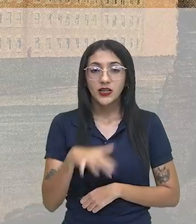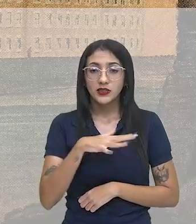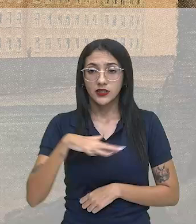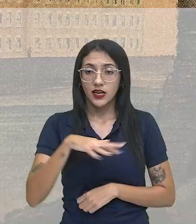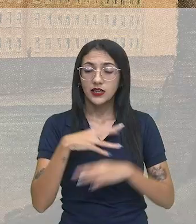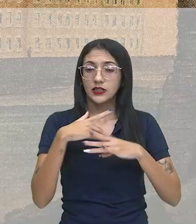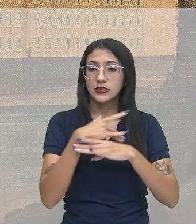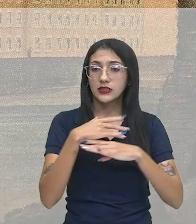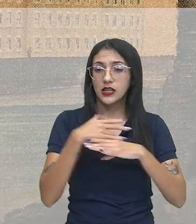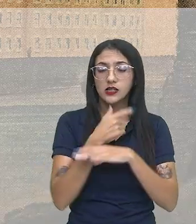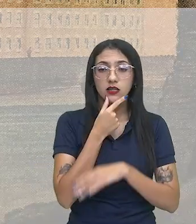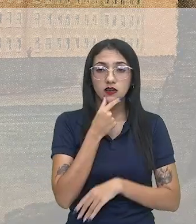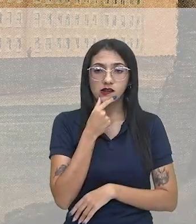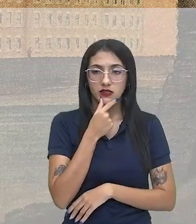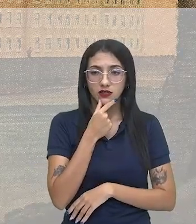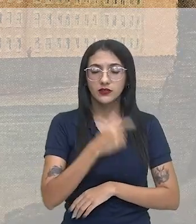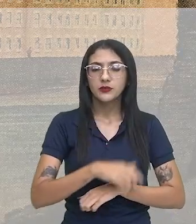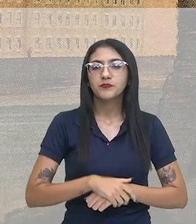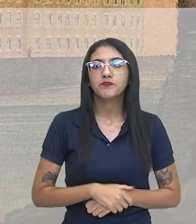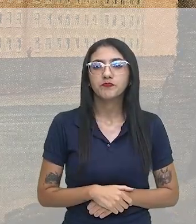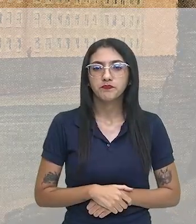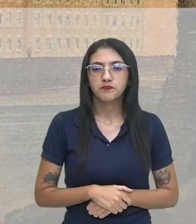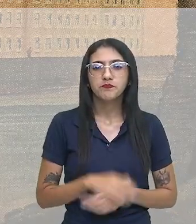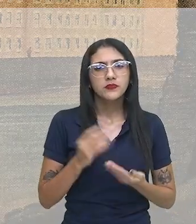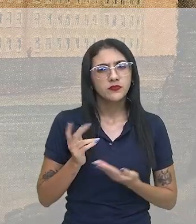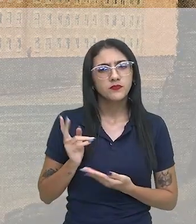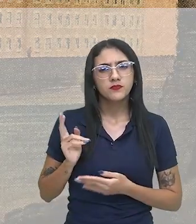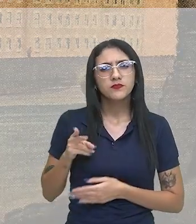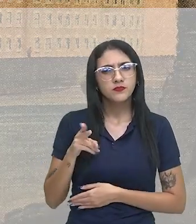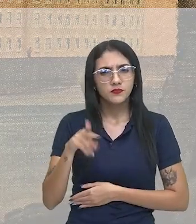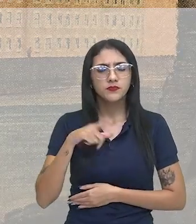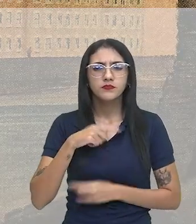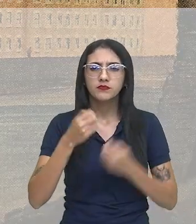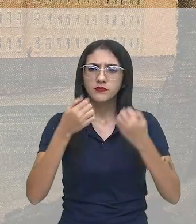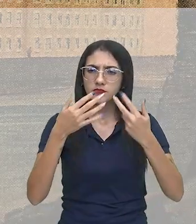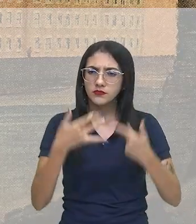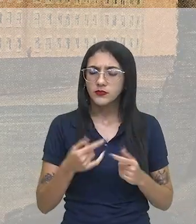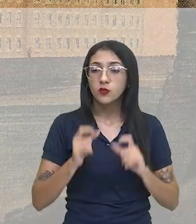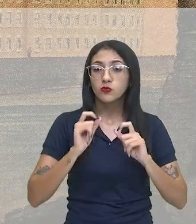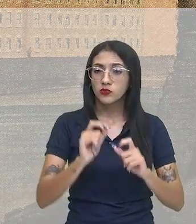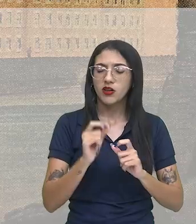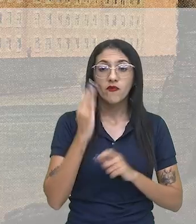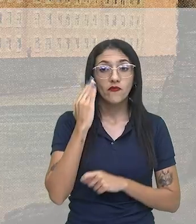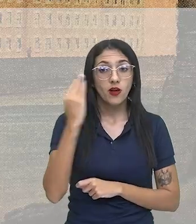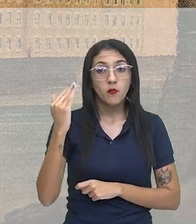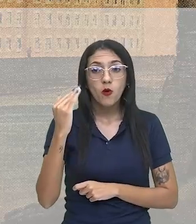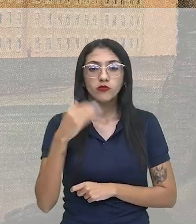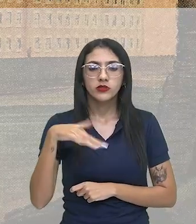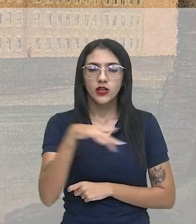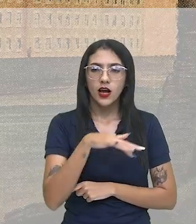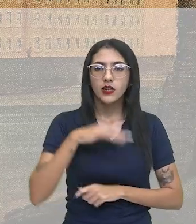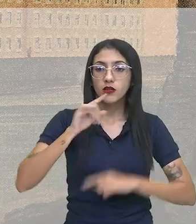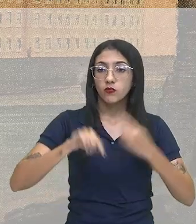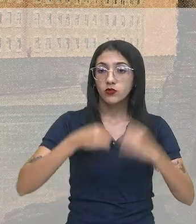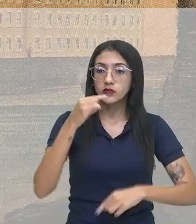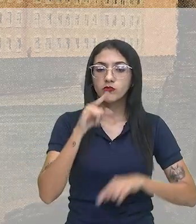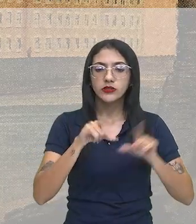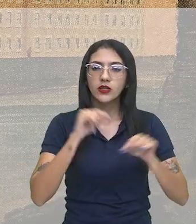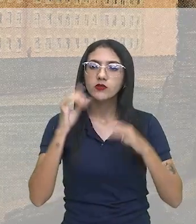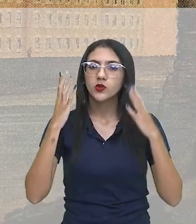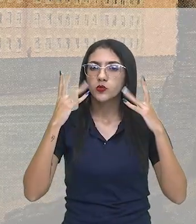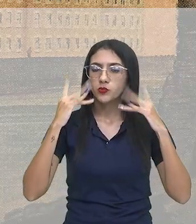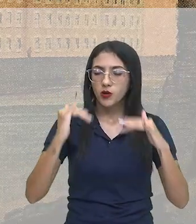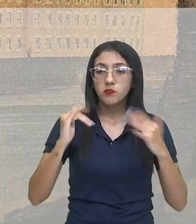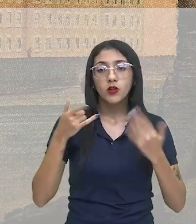de Manchester, Inglaterra. É frequentemente citado como um caso emblemático de seleção natural e ilustra de